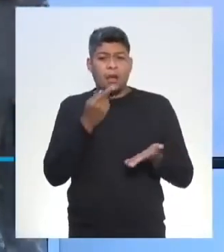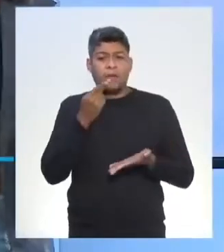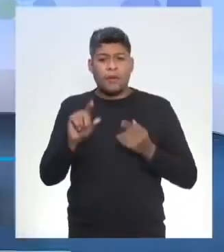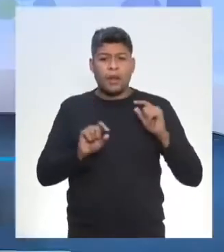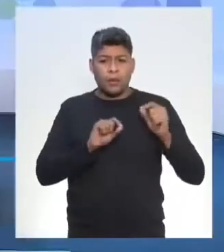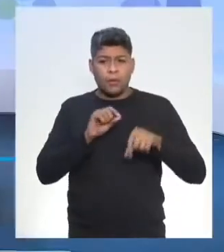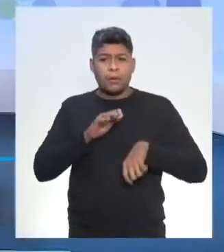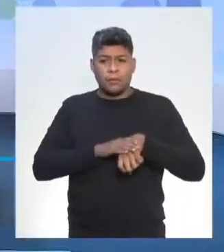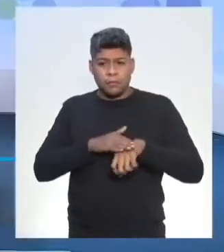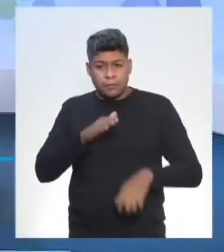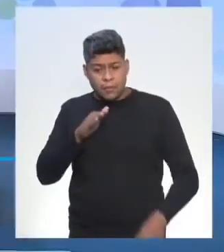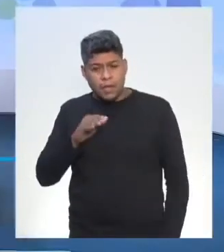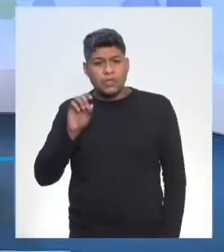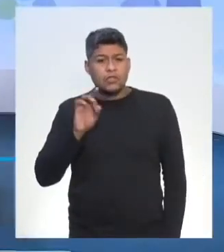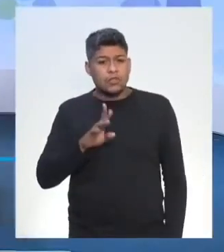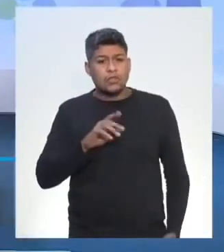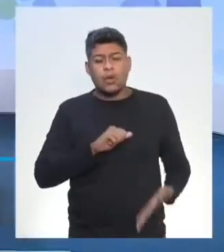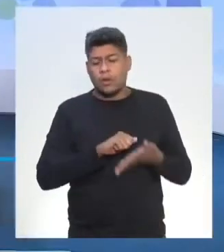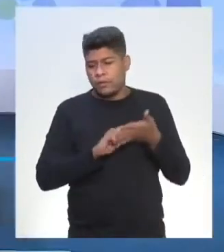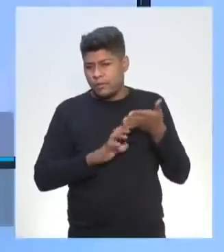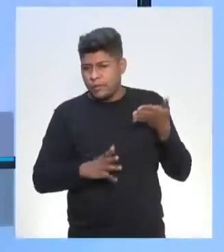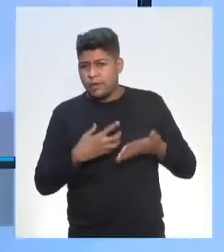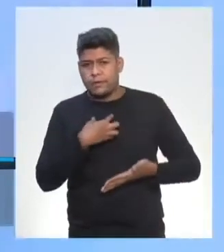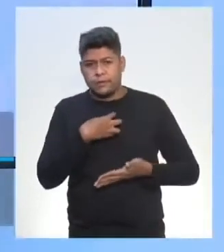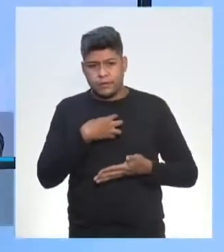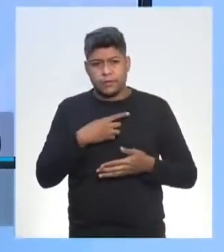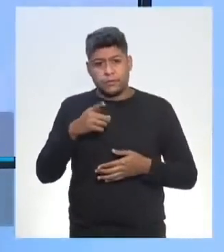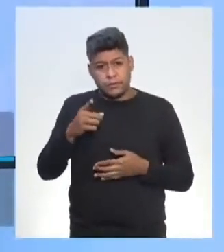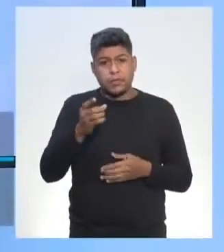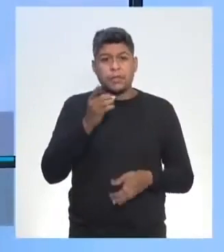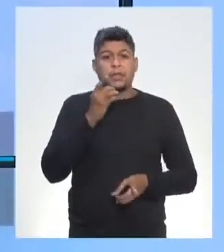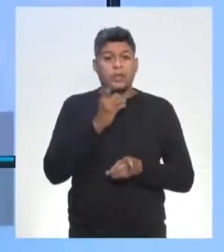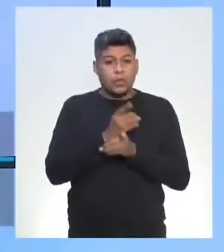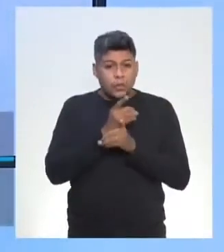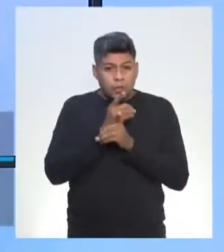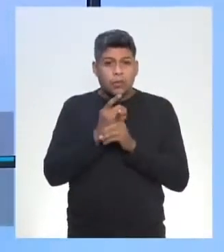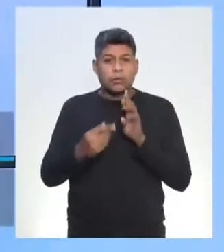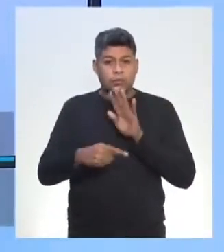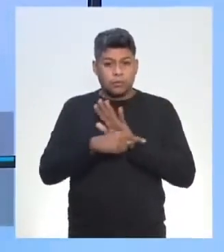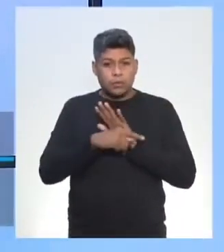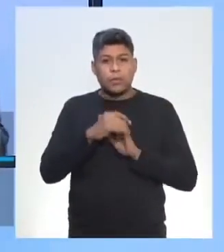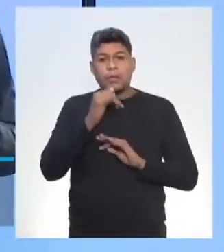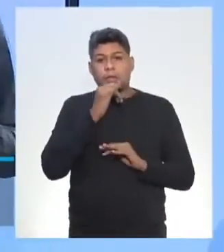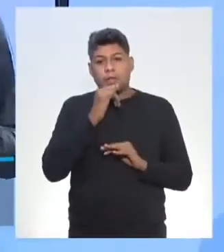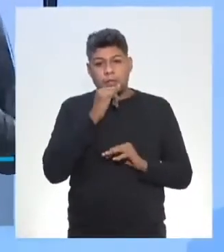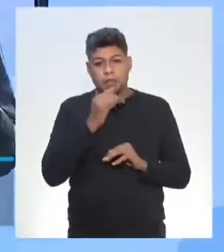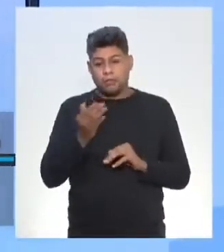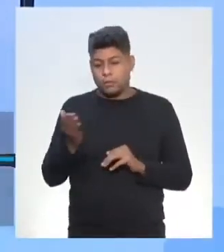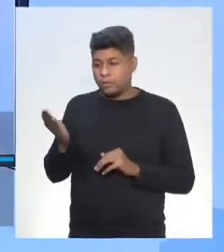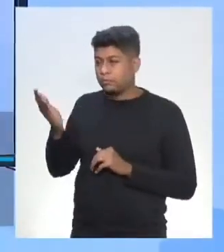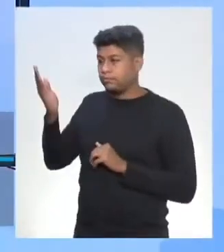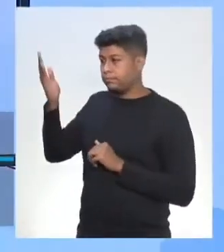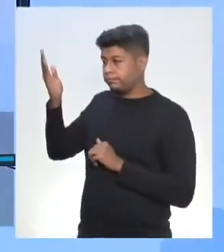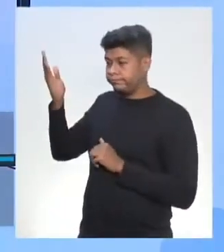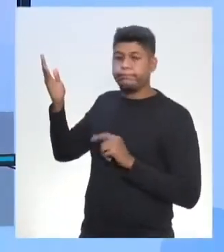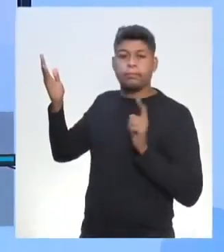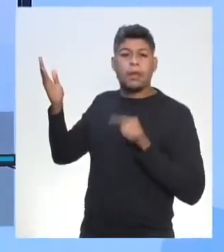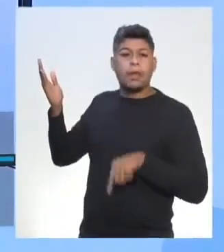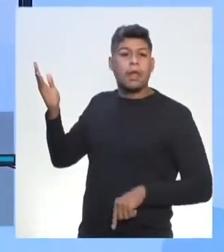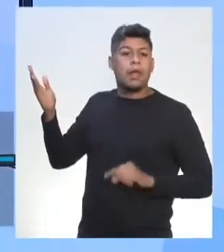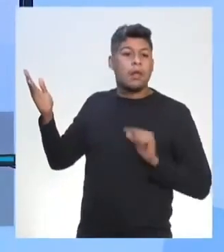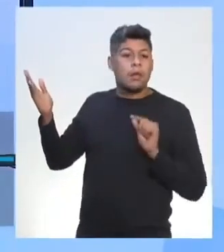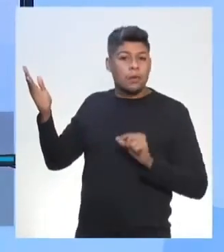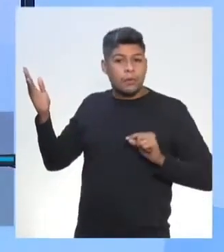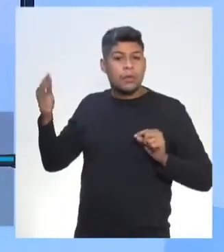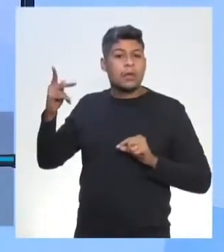mais sobre isso, só exercícios dessa maneira. E aí vocês vão encontrar, vou deixar esses exemplozinhos aqui para vocês, como multiplicação e